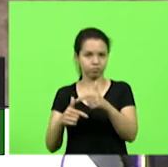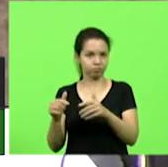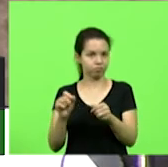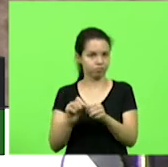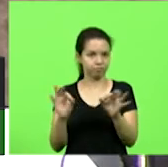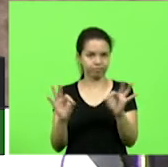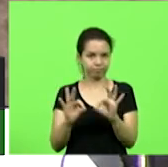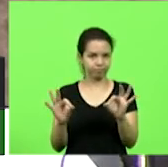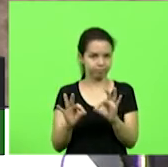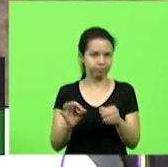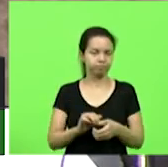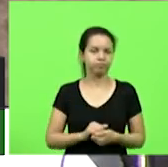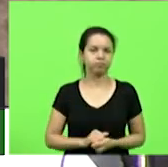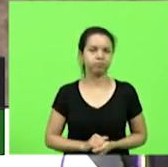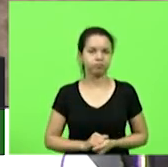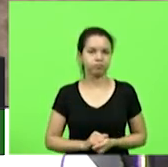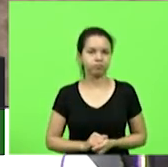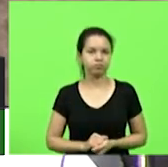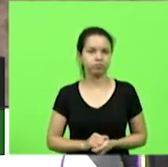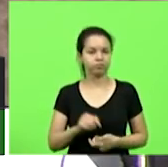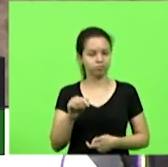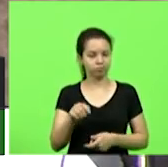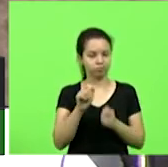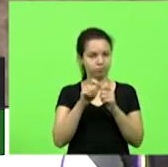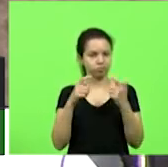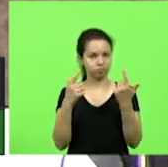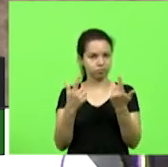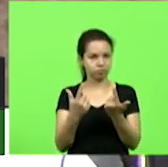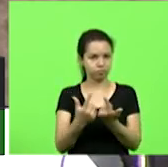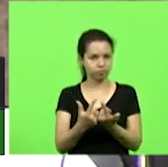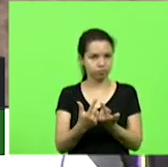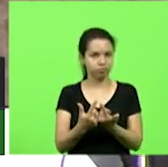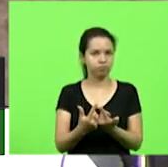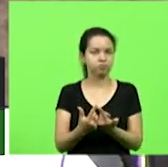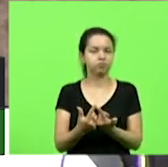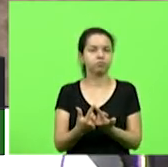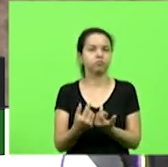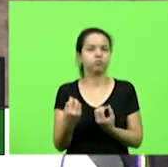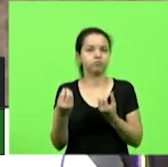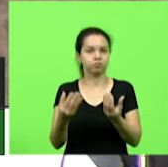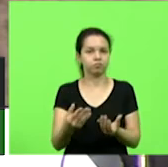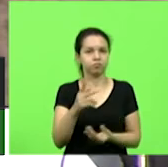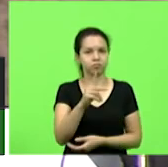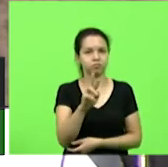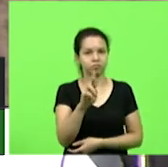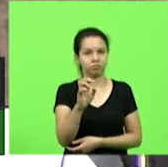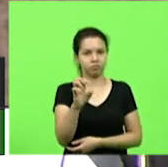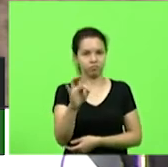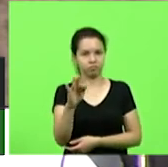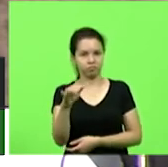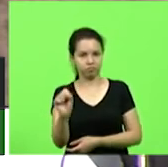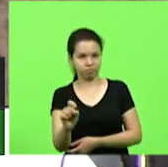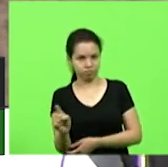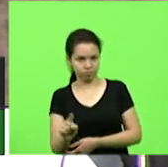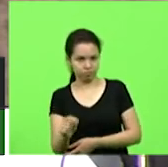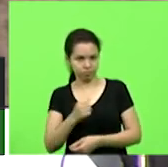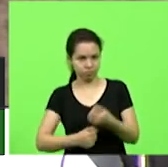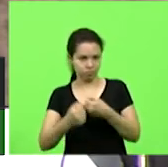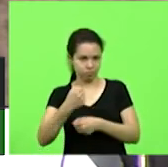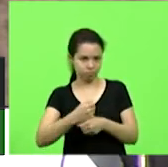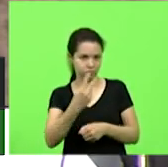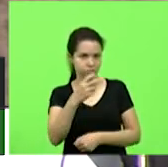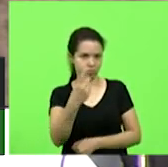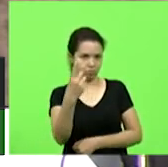E mandou aqui para a Assembleia Legislativa um prefis, que o último foi em